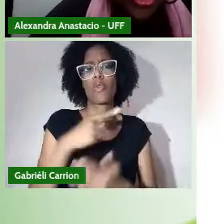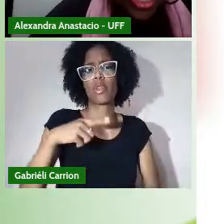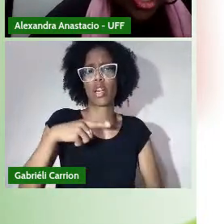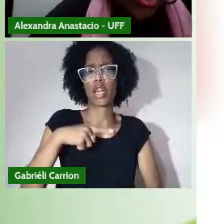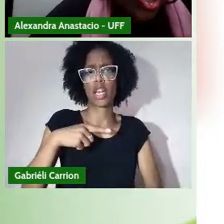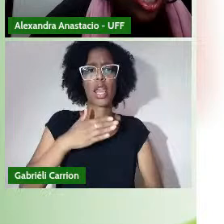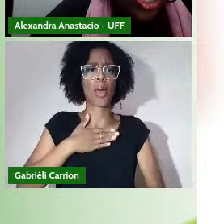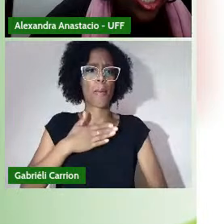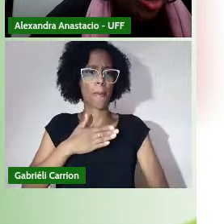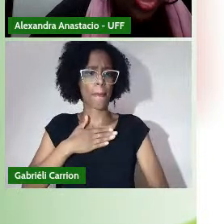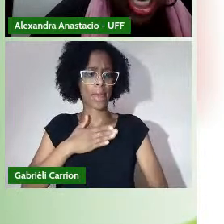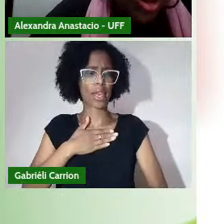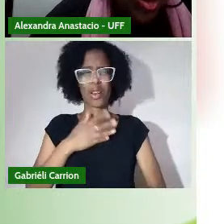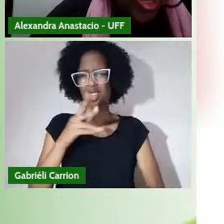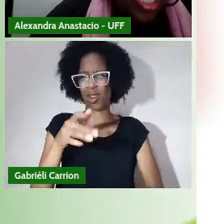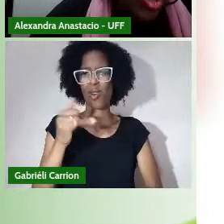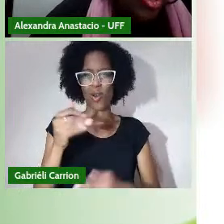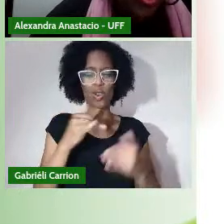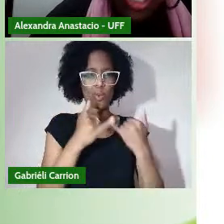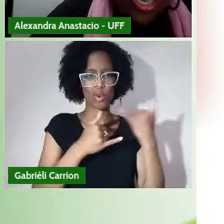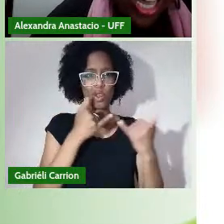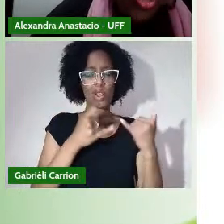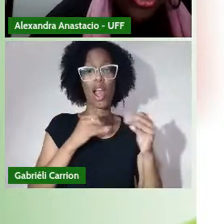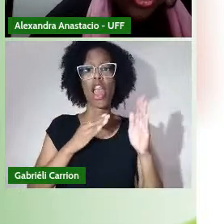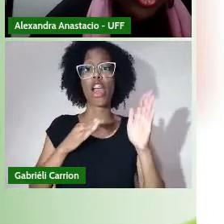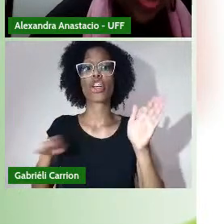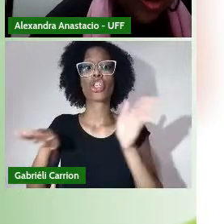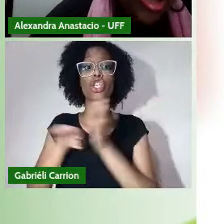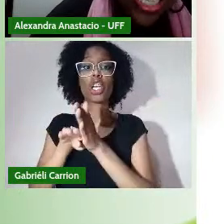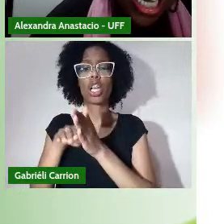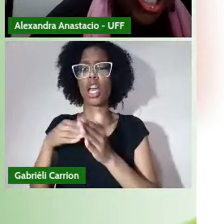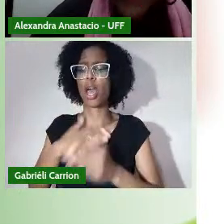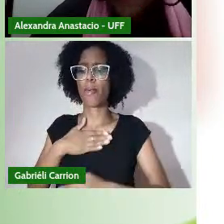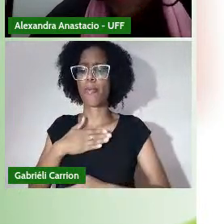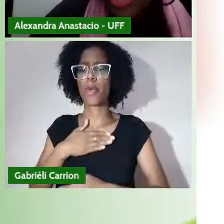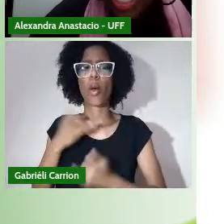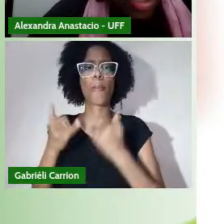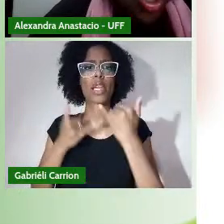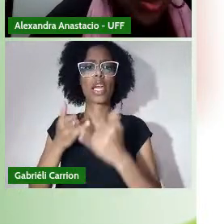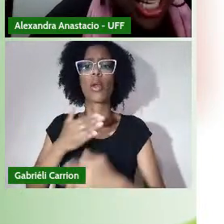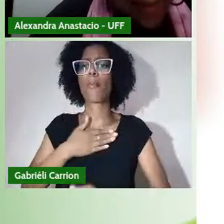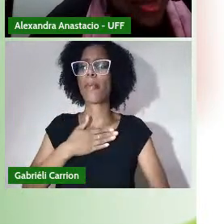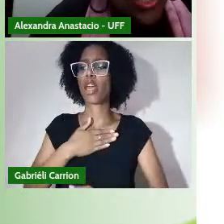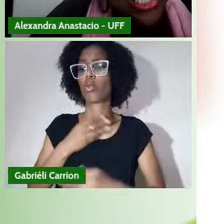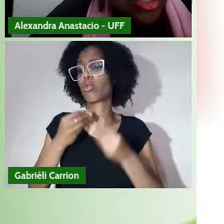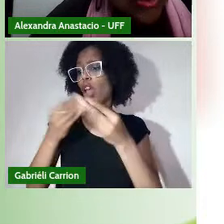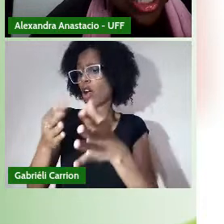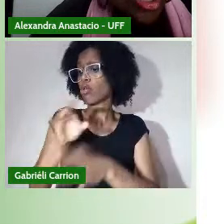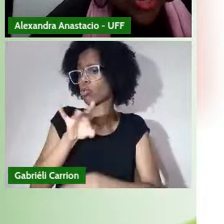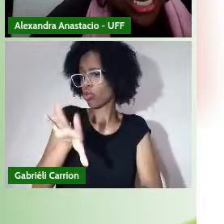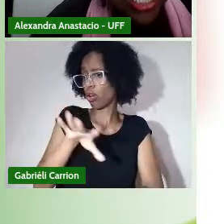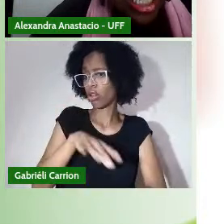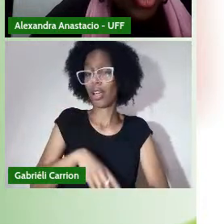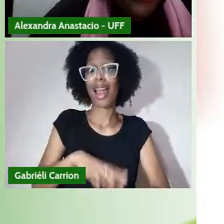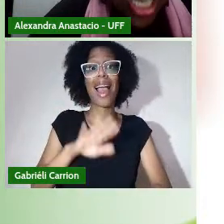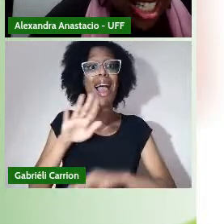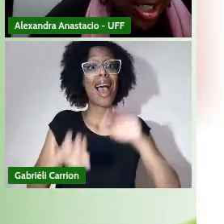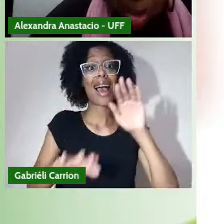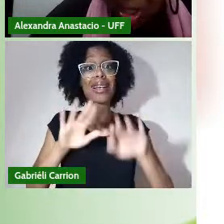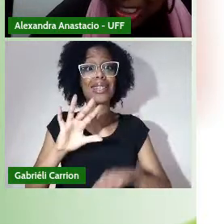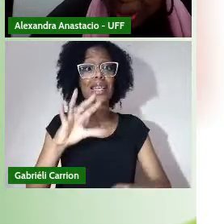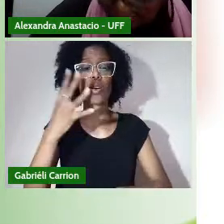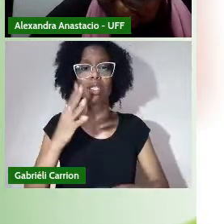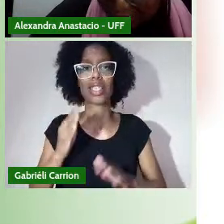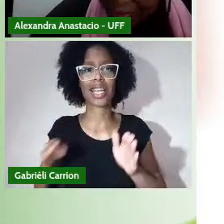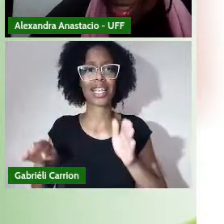desses brinquedos, que eu chego no orfanato e digo, olha, é isso aqui que eu tenho para vocês. E hoje é o que acaba acontecendo muitas vezes. A gente chega